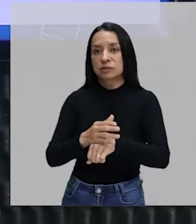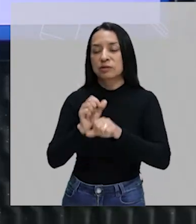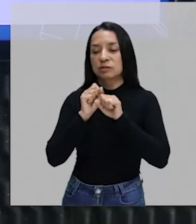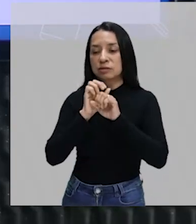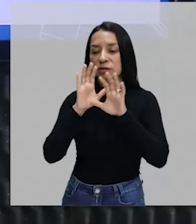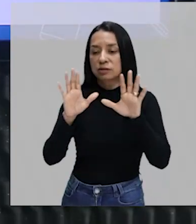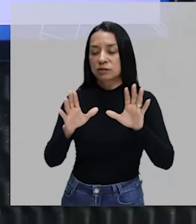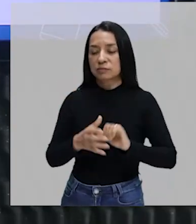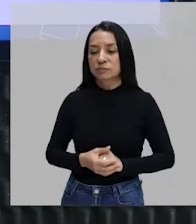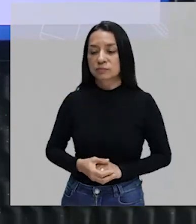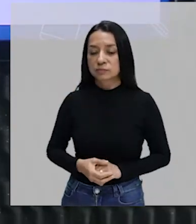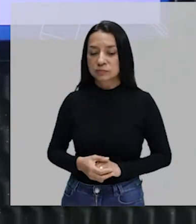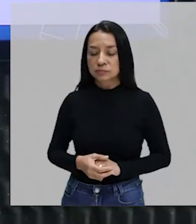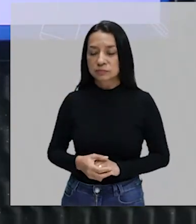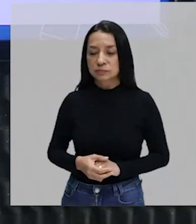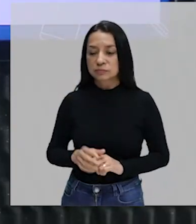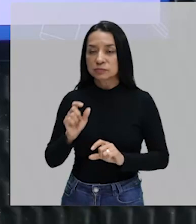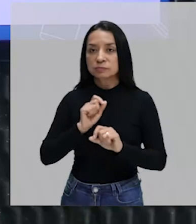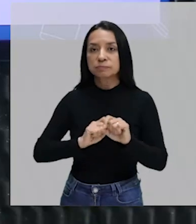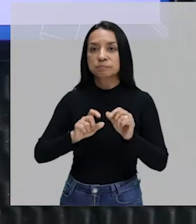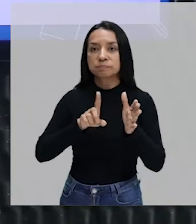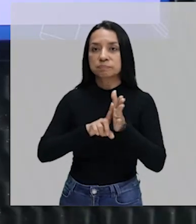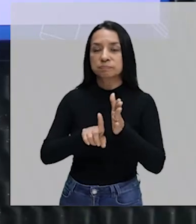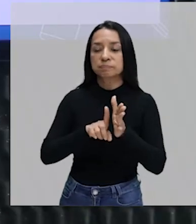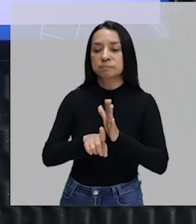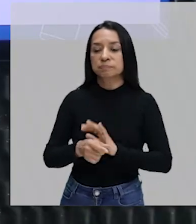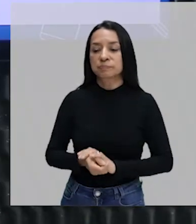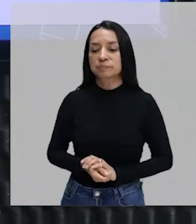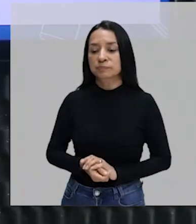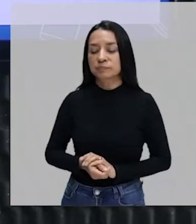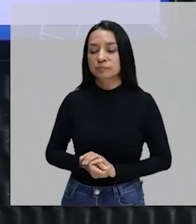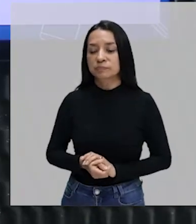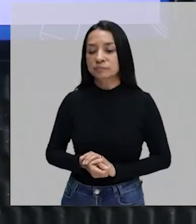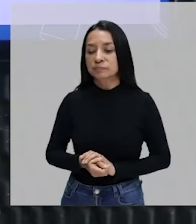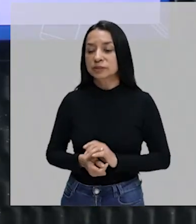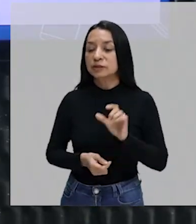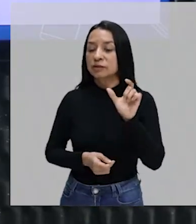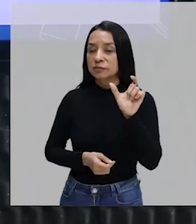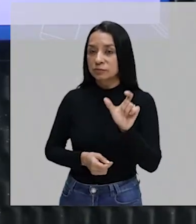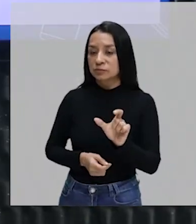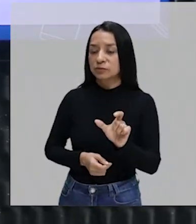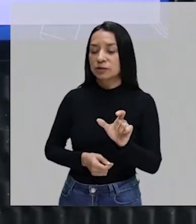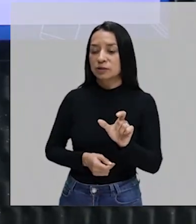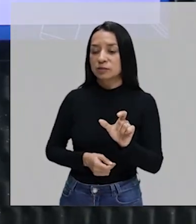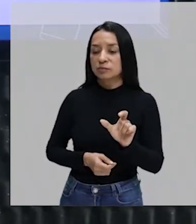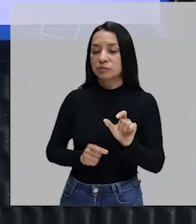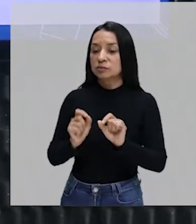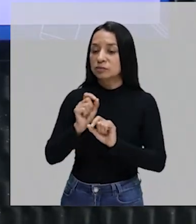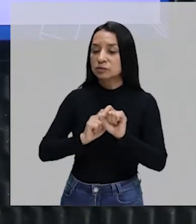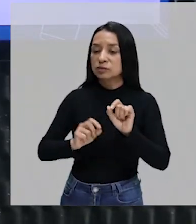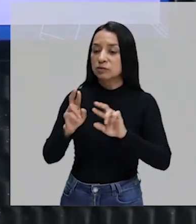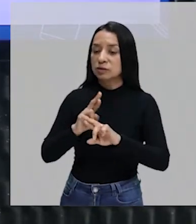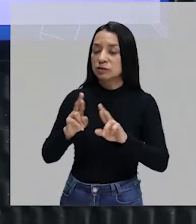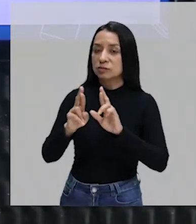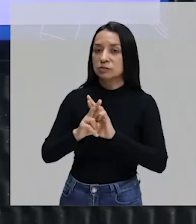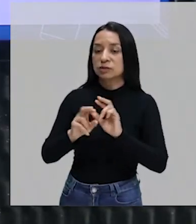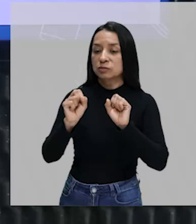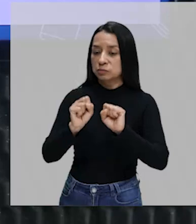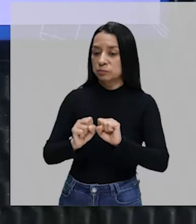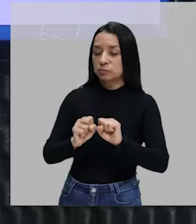claro, a solução, né, de questões, né, de termos que estão constituídos para que possamos